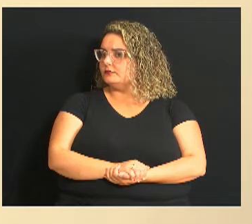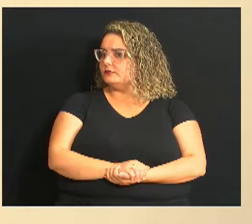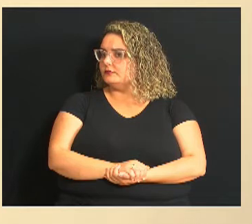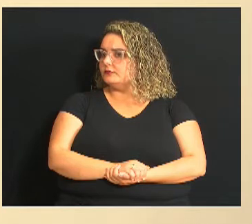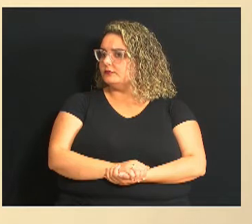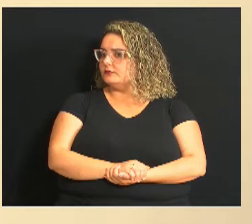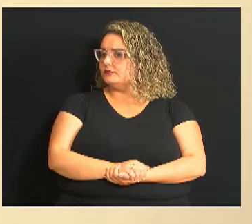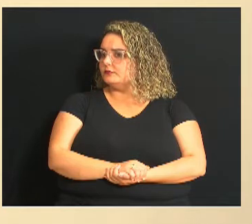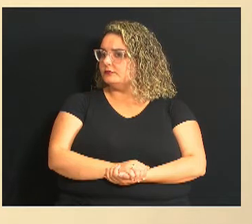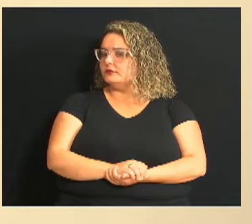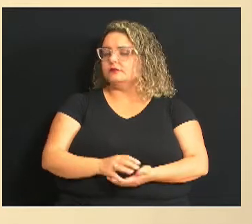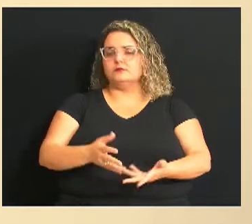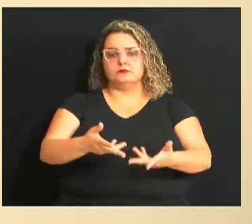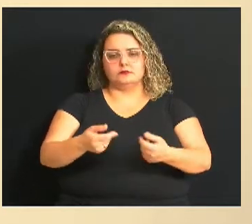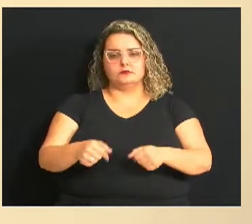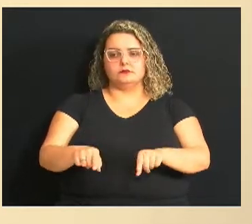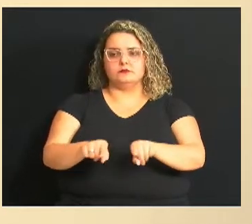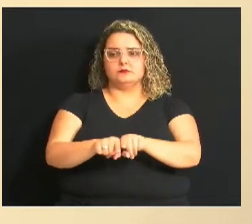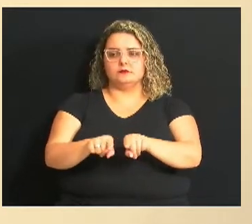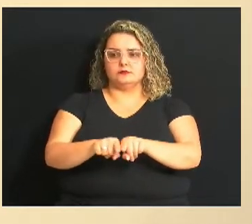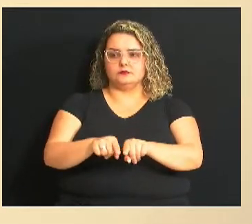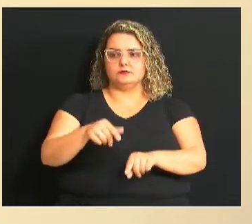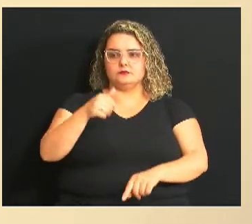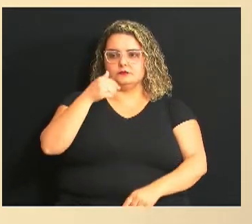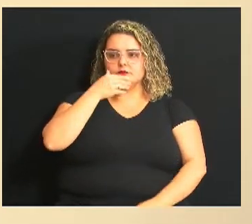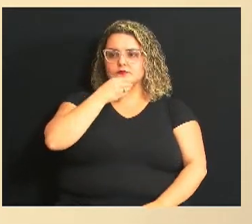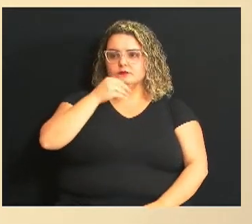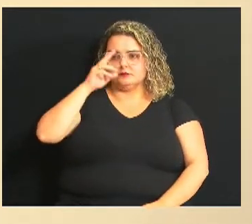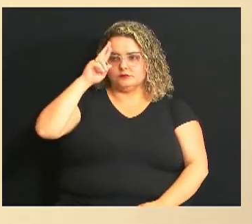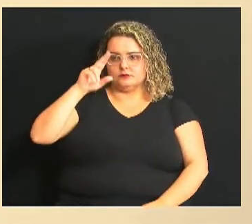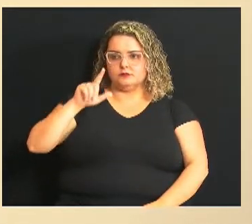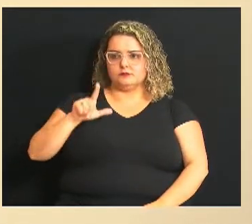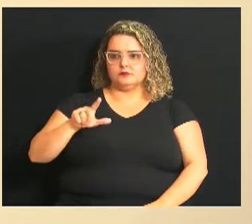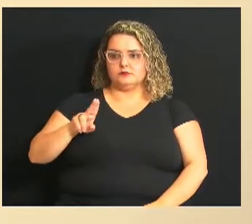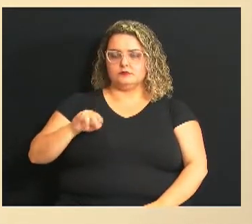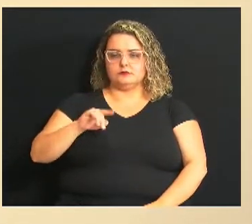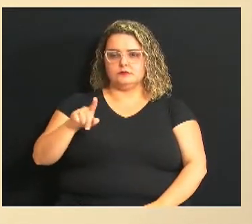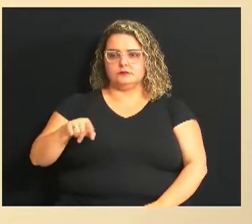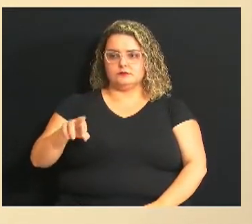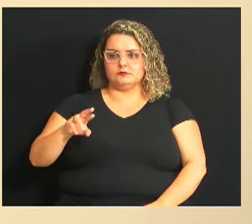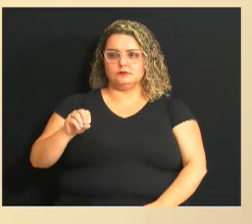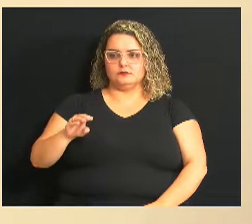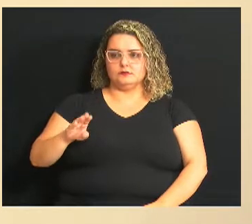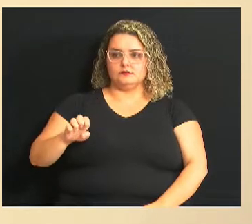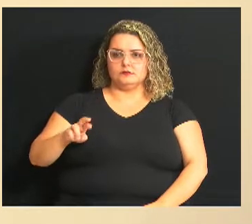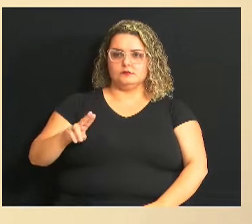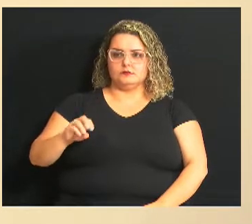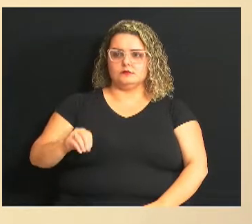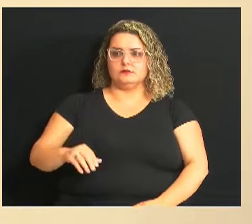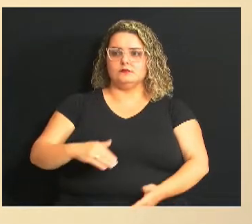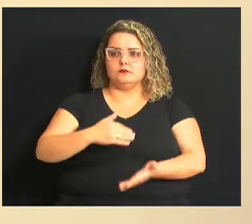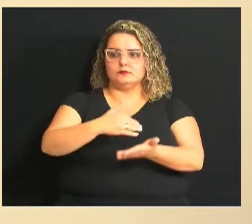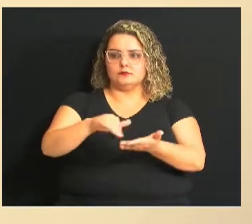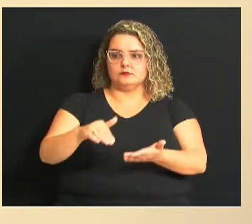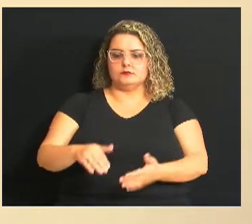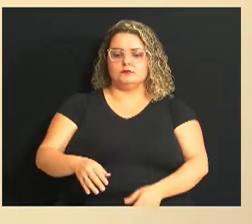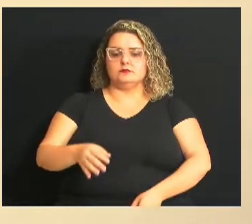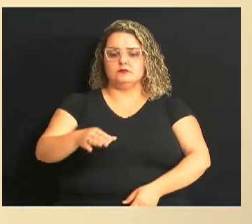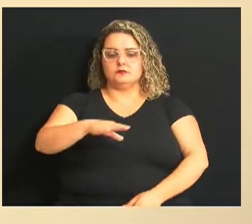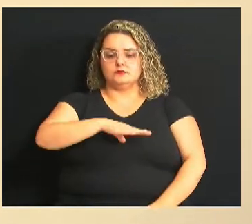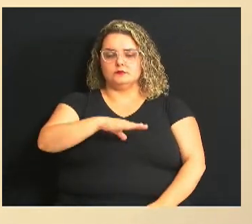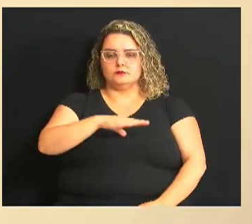E convidamos ainda o senhor Luiz Roberto Mariguete, secretário adjunto da Secretaria Municipal